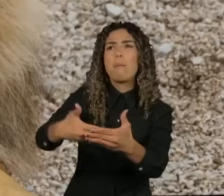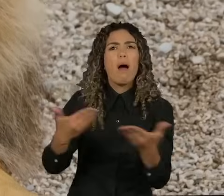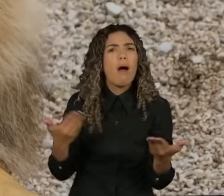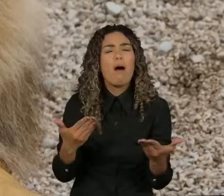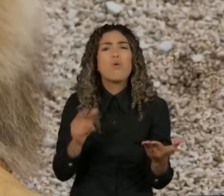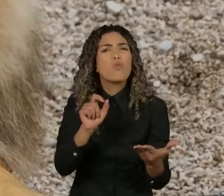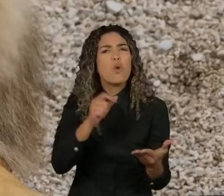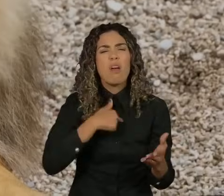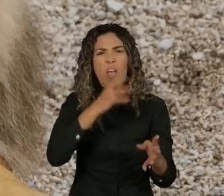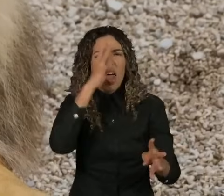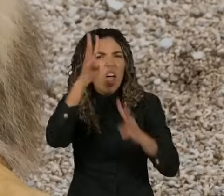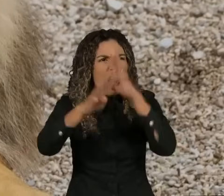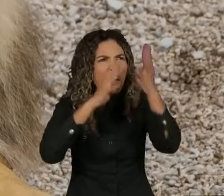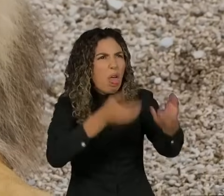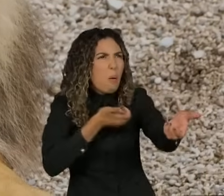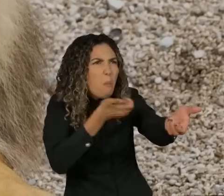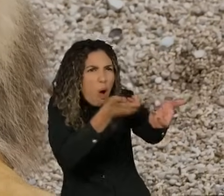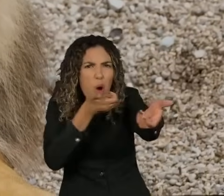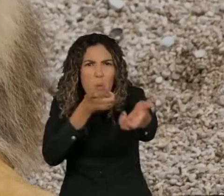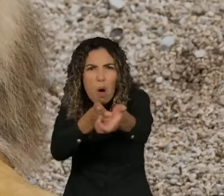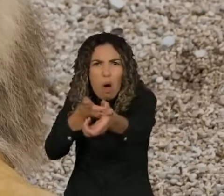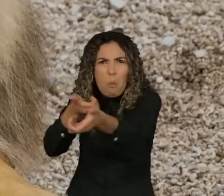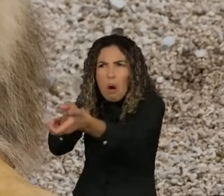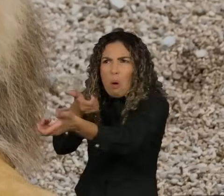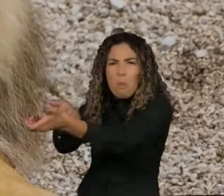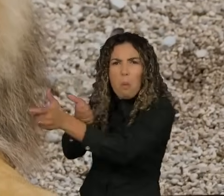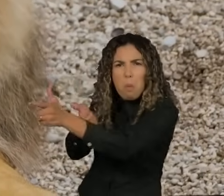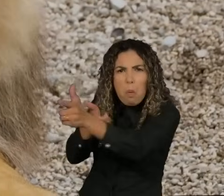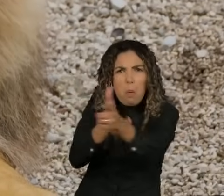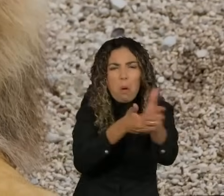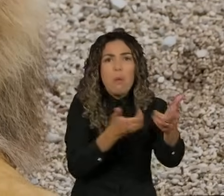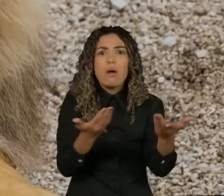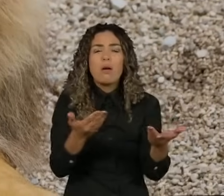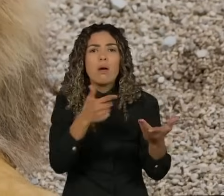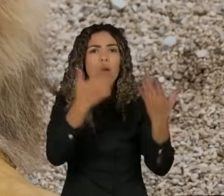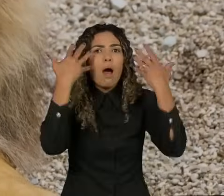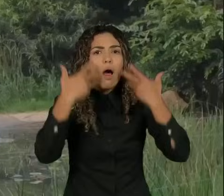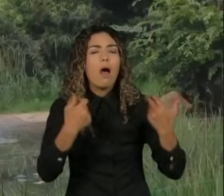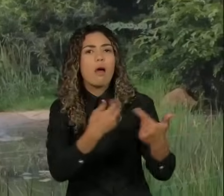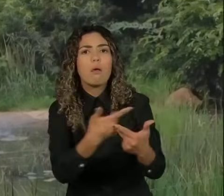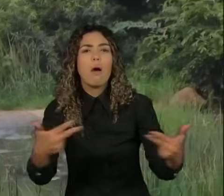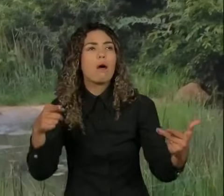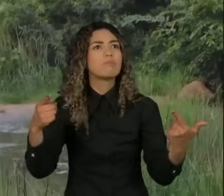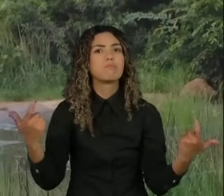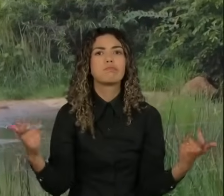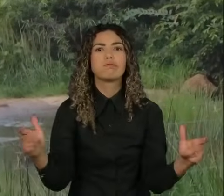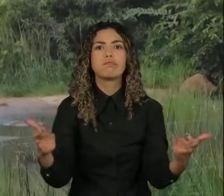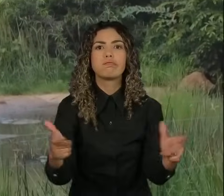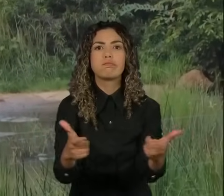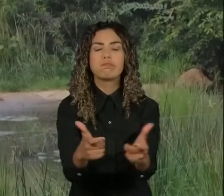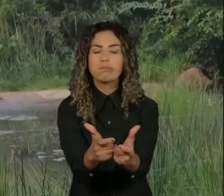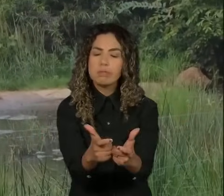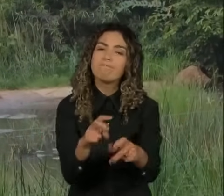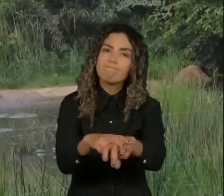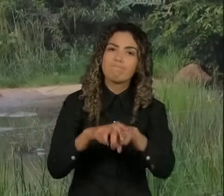controle foi responsável pela extinção em massa de grandes mamíferos.